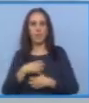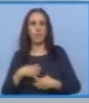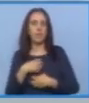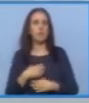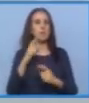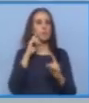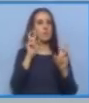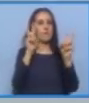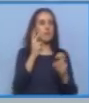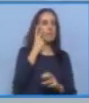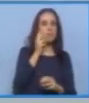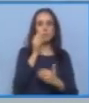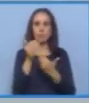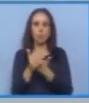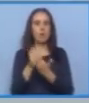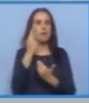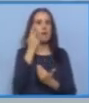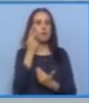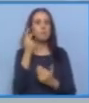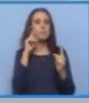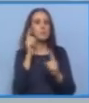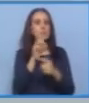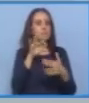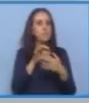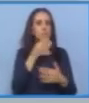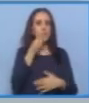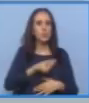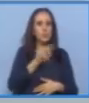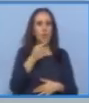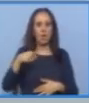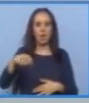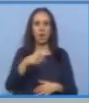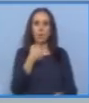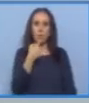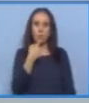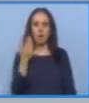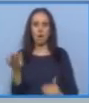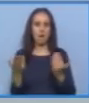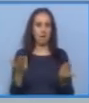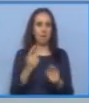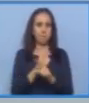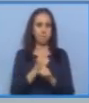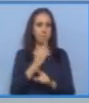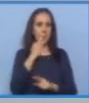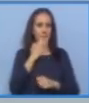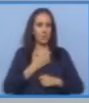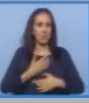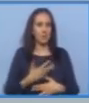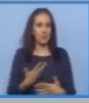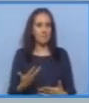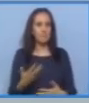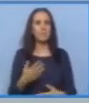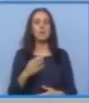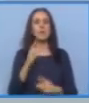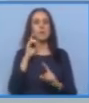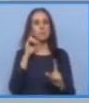que fala da vida, da morte, a música que fala de injustiças. Encontra-se muito disto, tanto nos como noutros cantores, não é? A música como